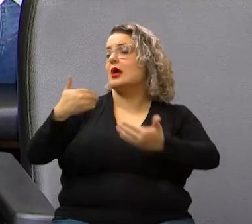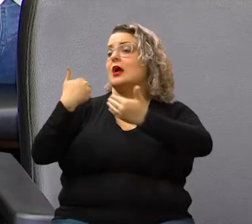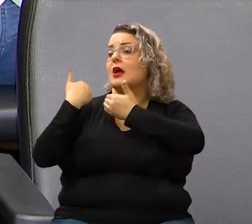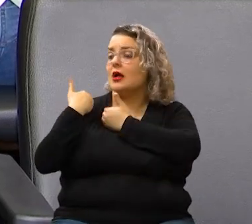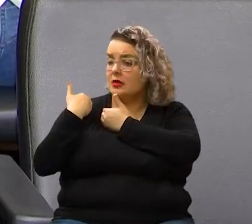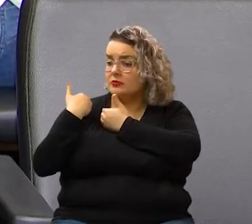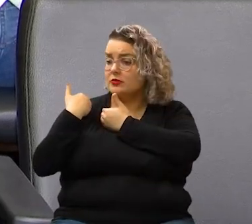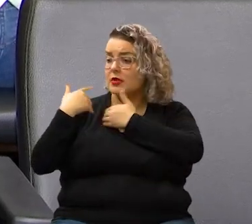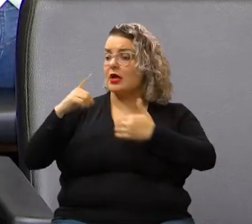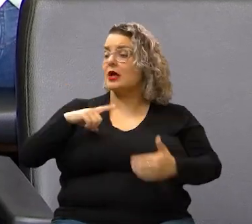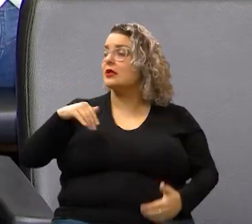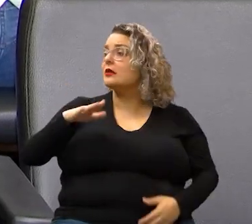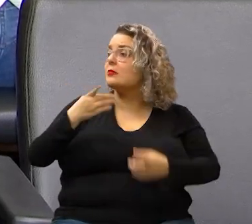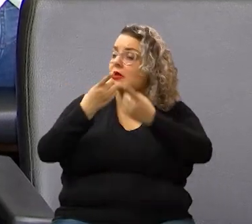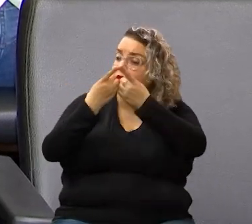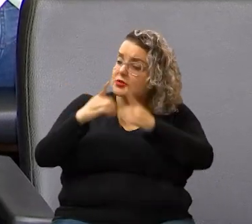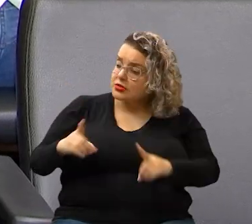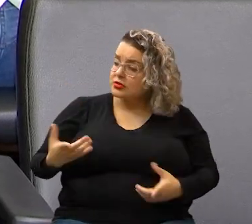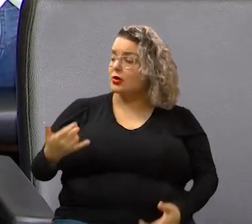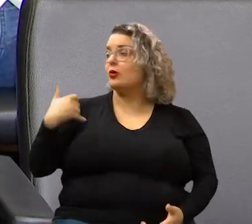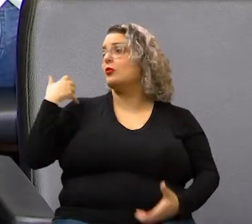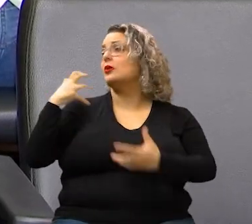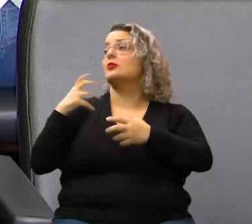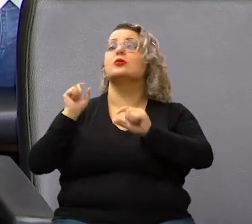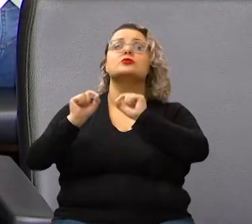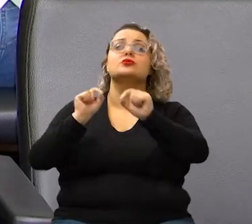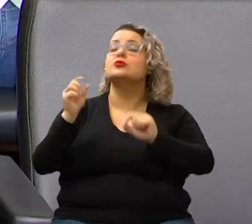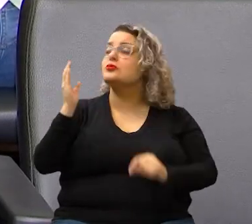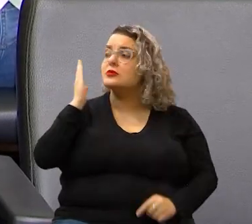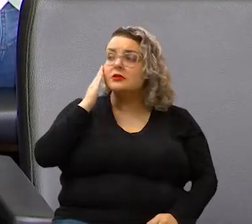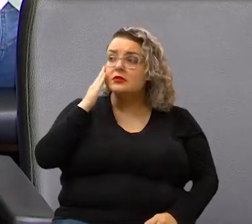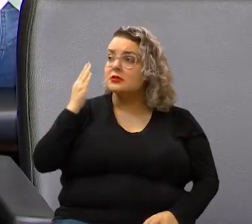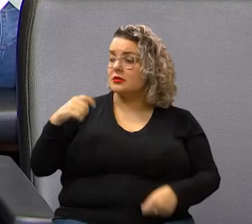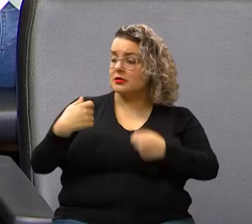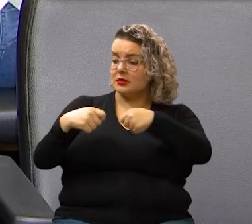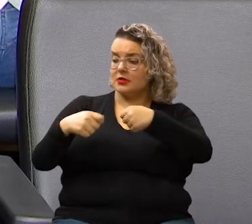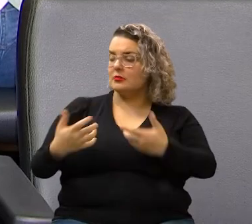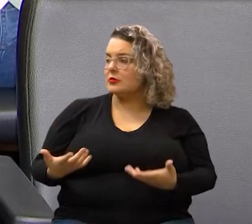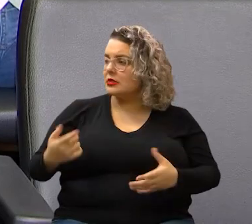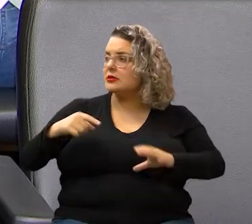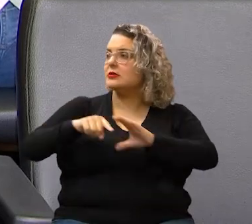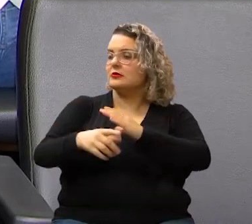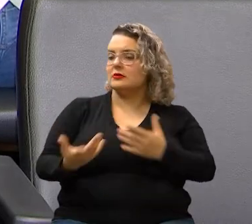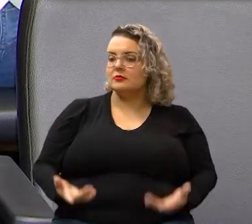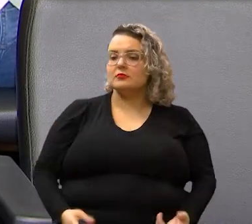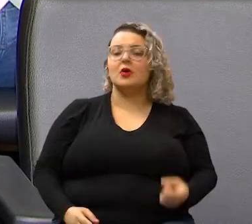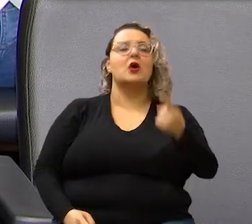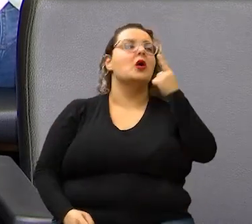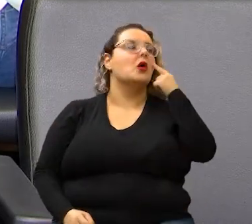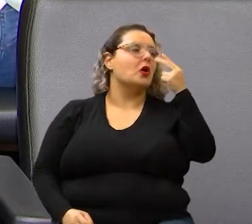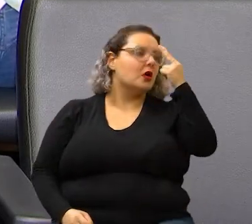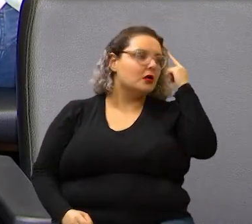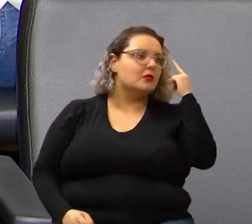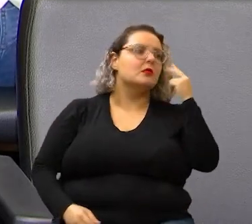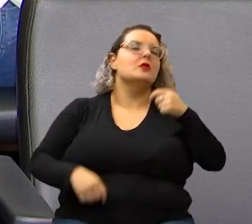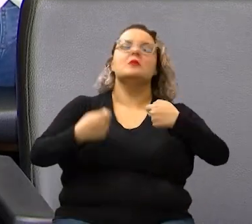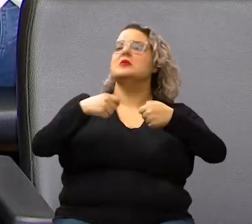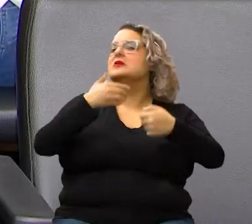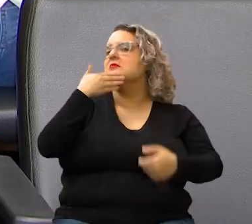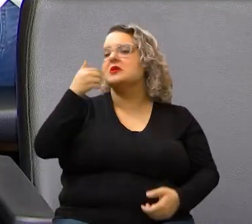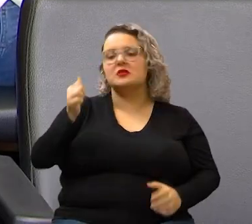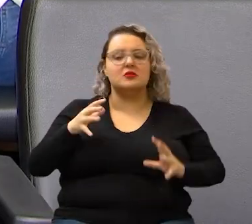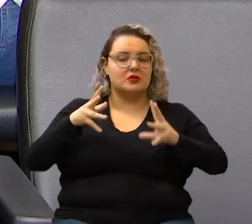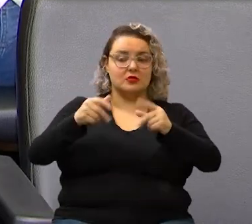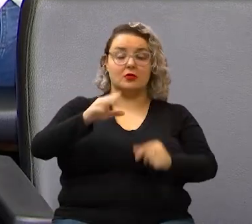É respeito? É ter mais dignidade com o idoso? O que você entende que precisa avançar? Olha, Gabriel, e que a comissão precisa pode melhorar